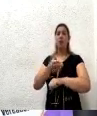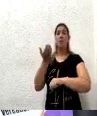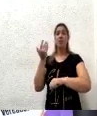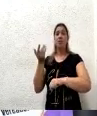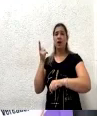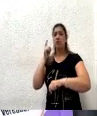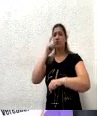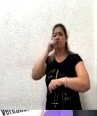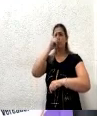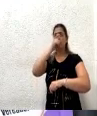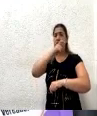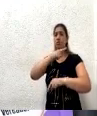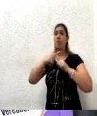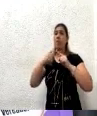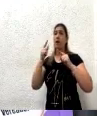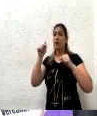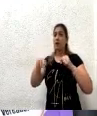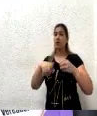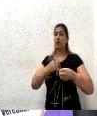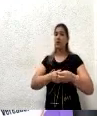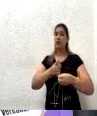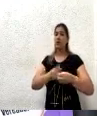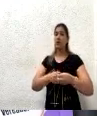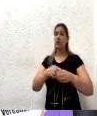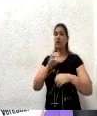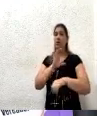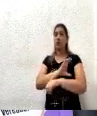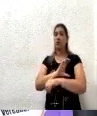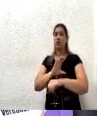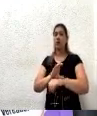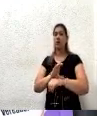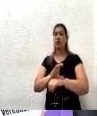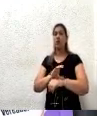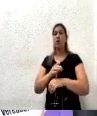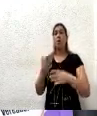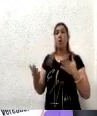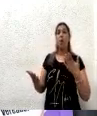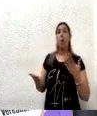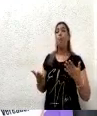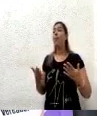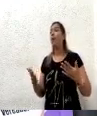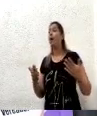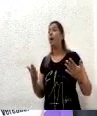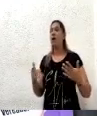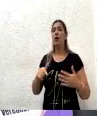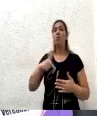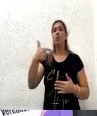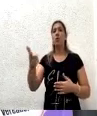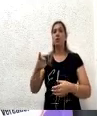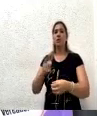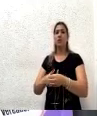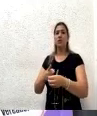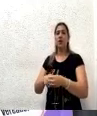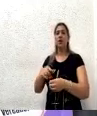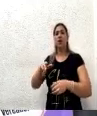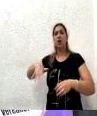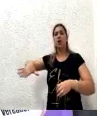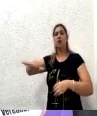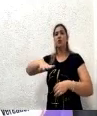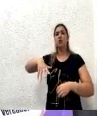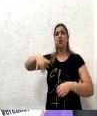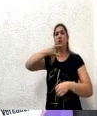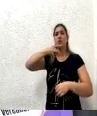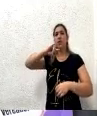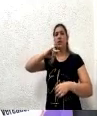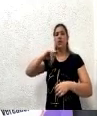mas... Corderópolis, se você for comparar com todas as cidades dessa região de Piracicaba, eu